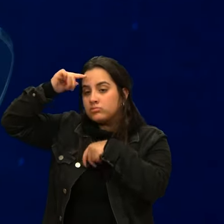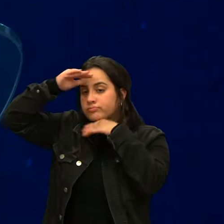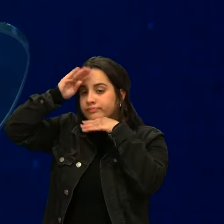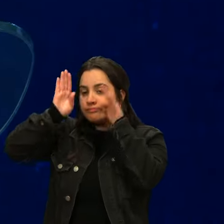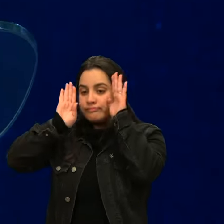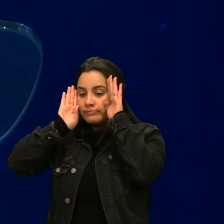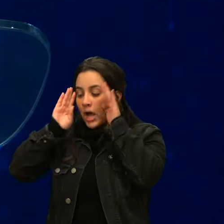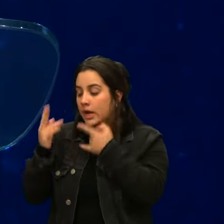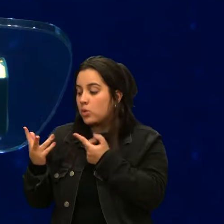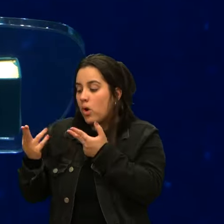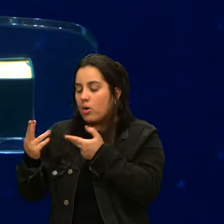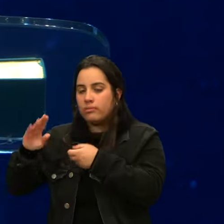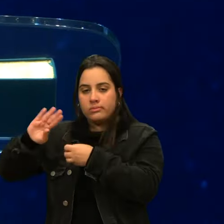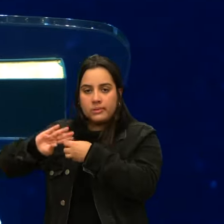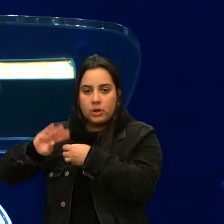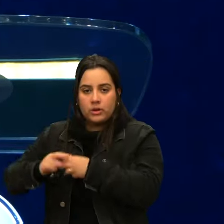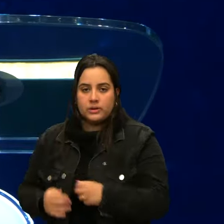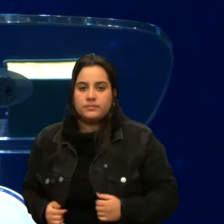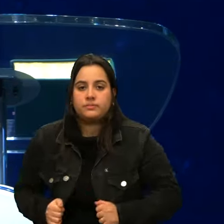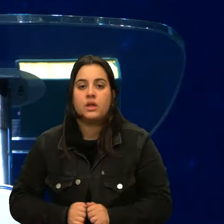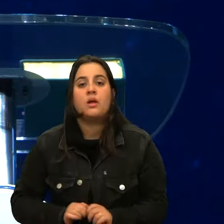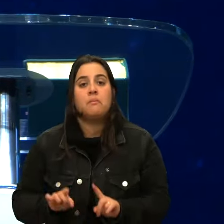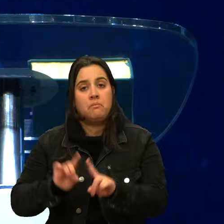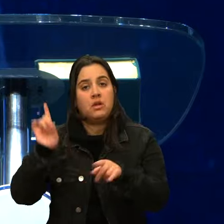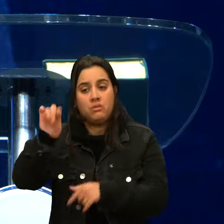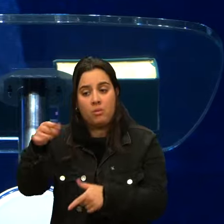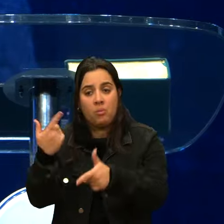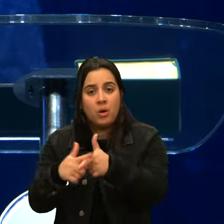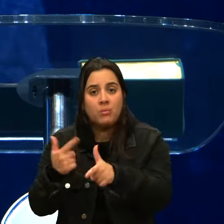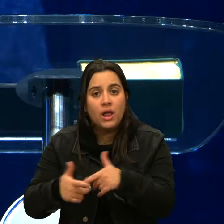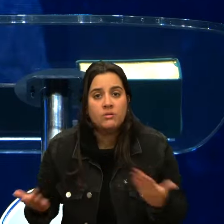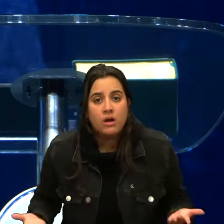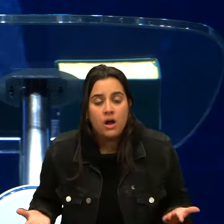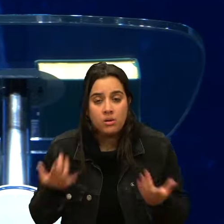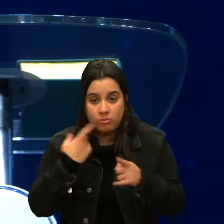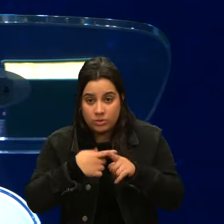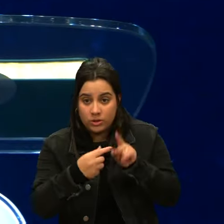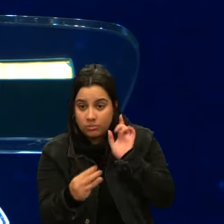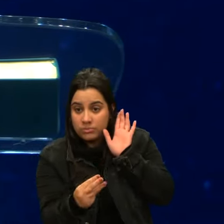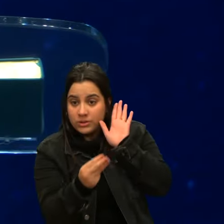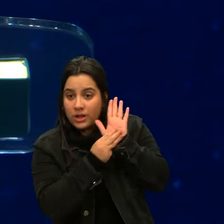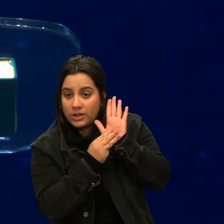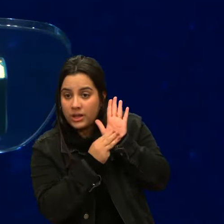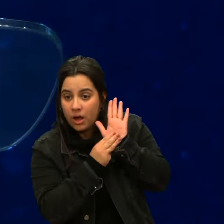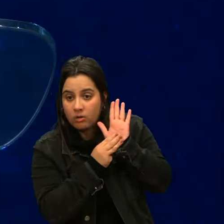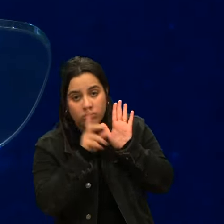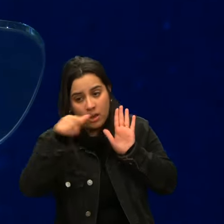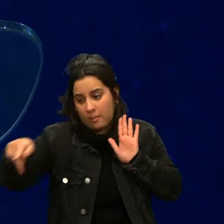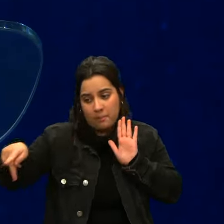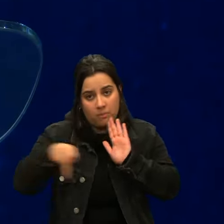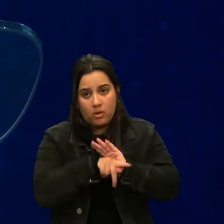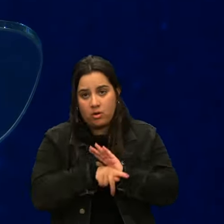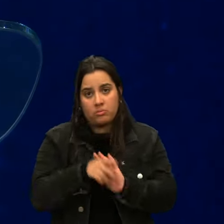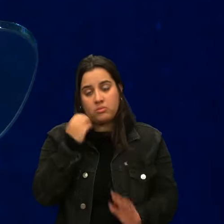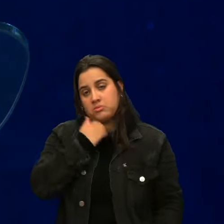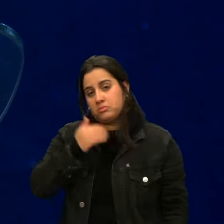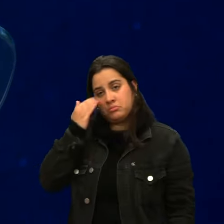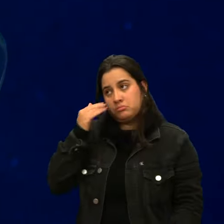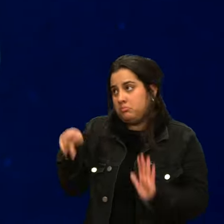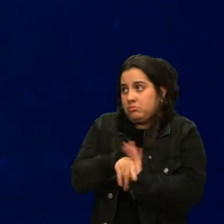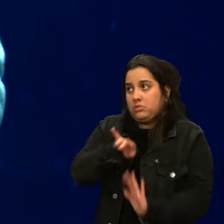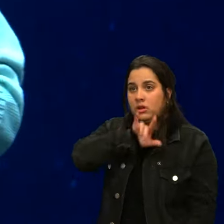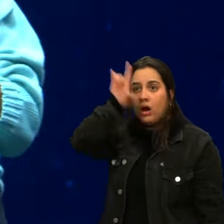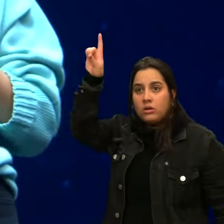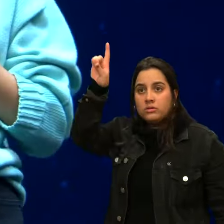era um problema. Por quê, gente? Daniel era um homem de Deus, era um adolescente de Deus. Então, no meio de tudo